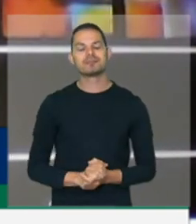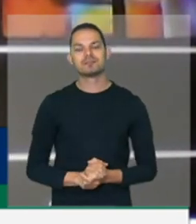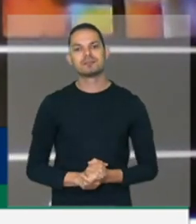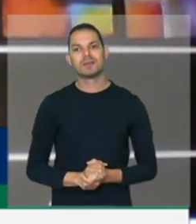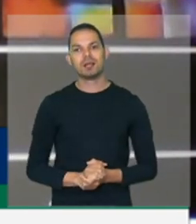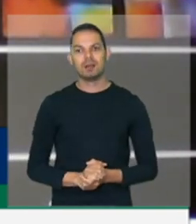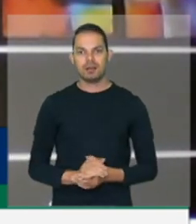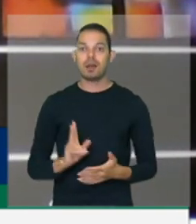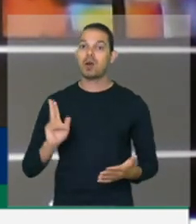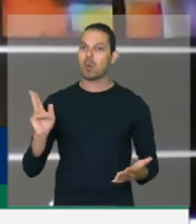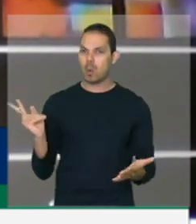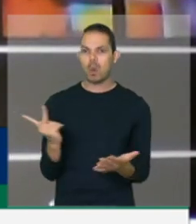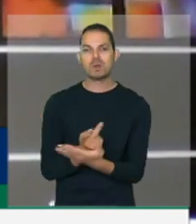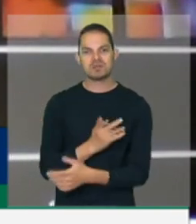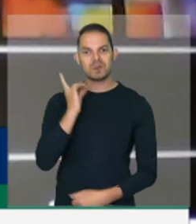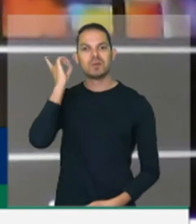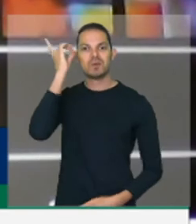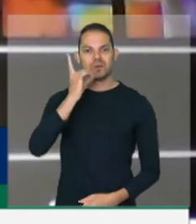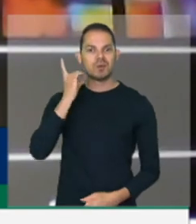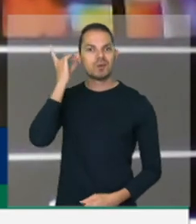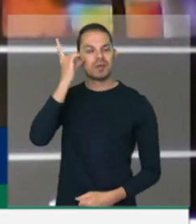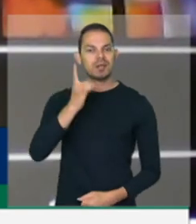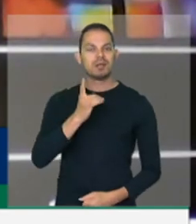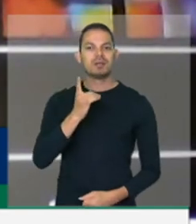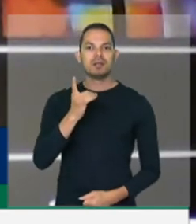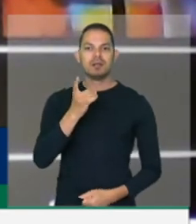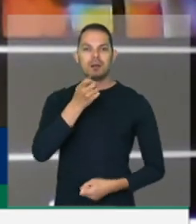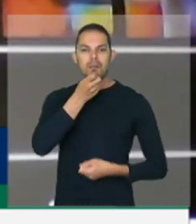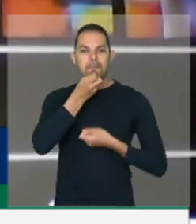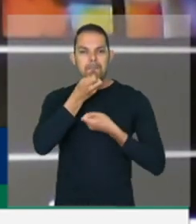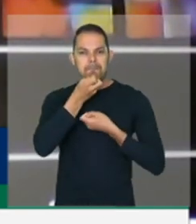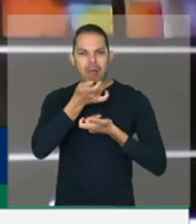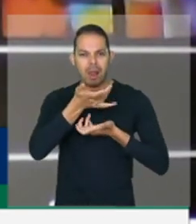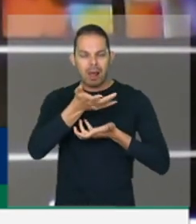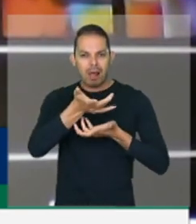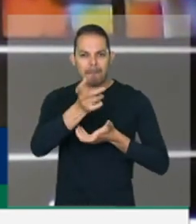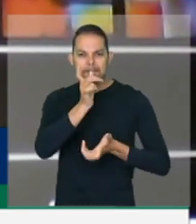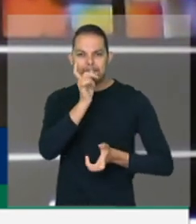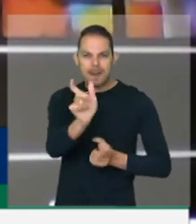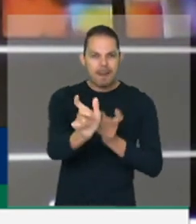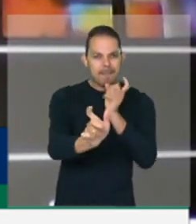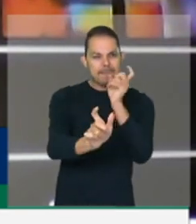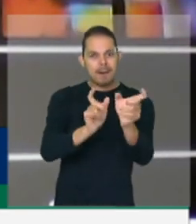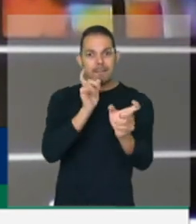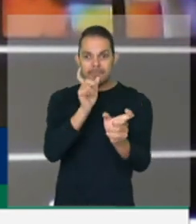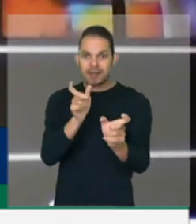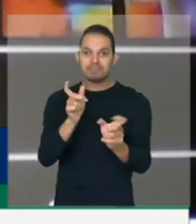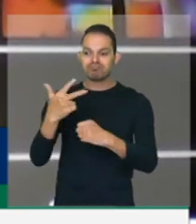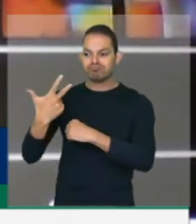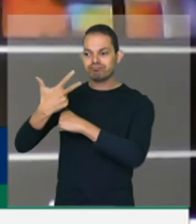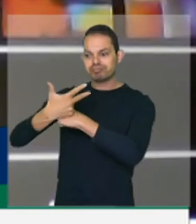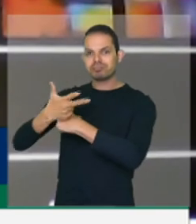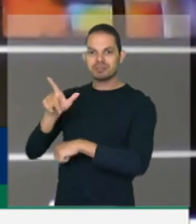Foi o que o deputado pregou e praticou no seu